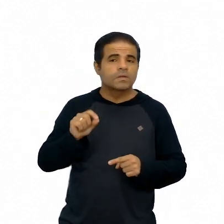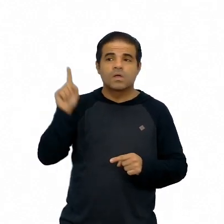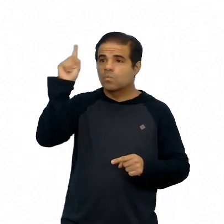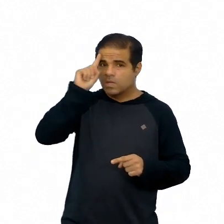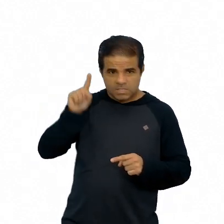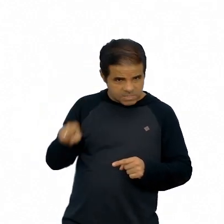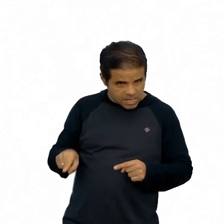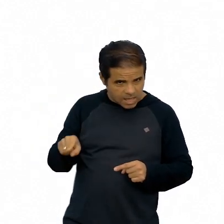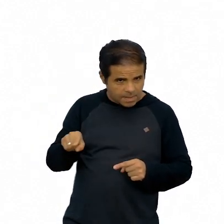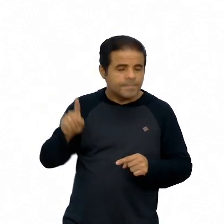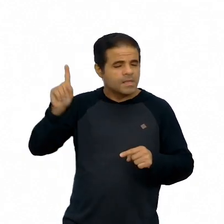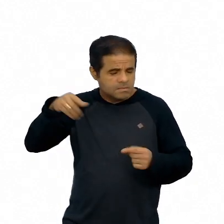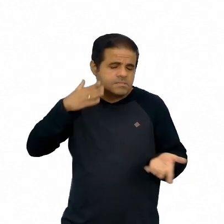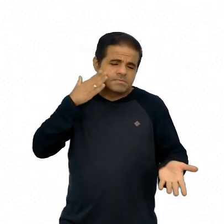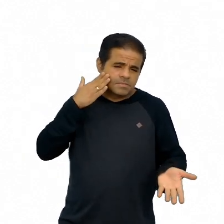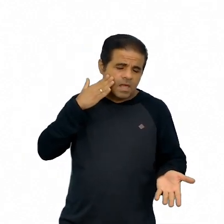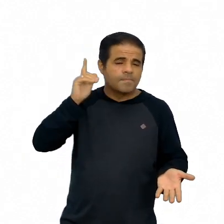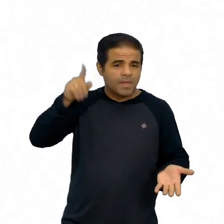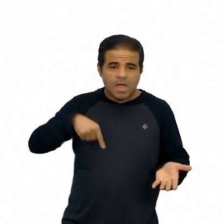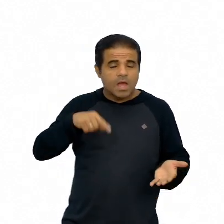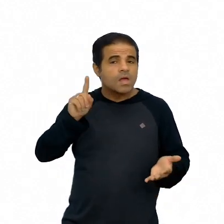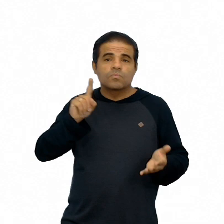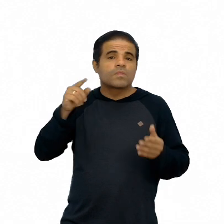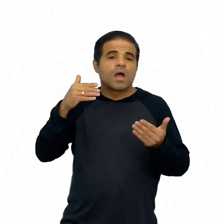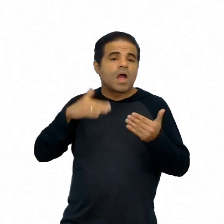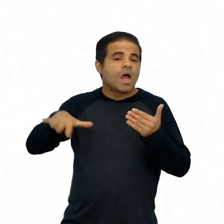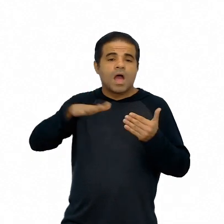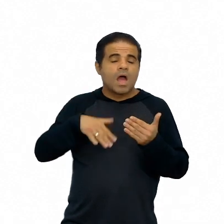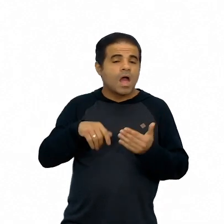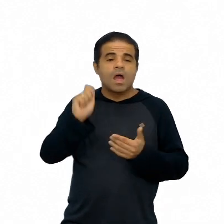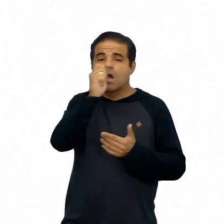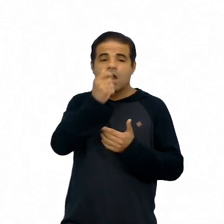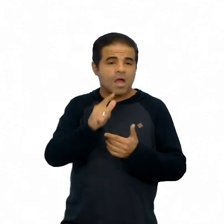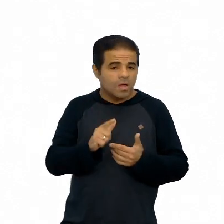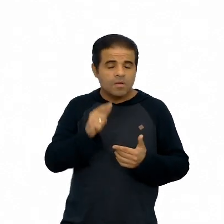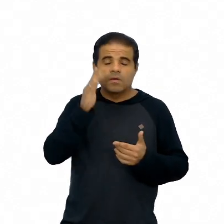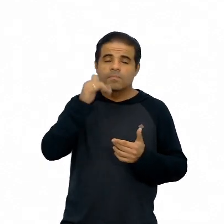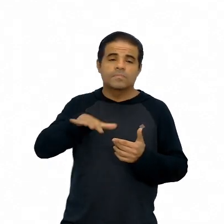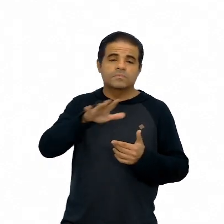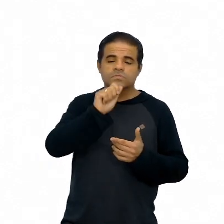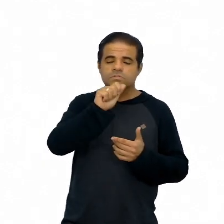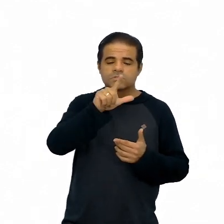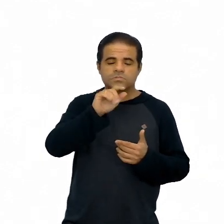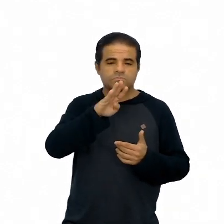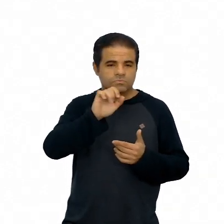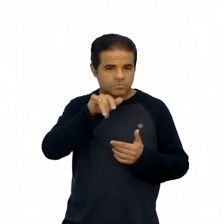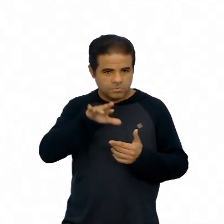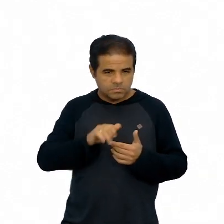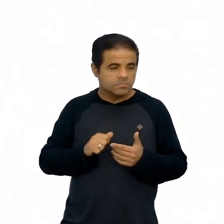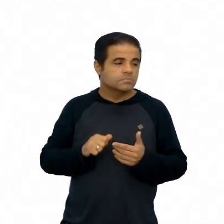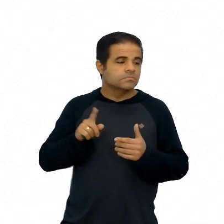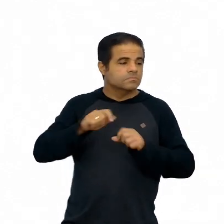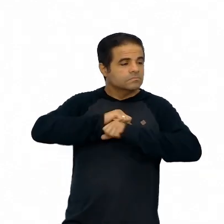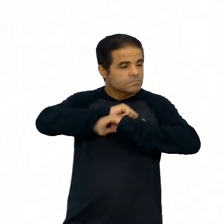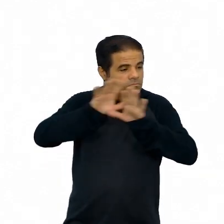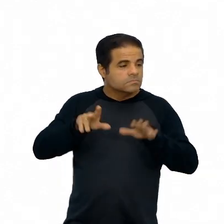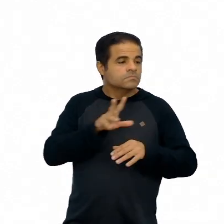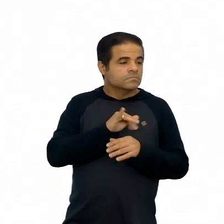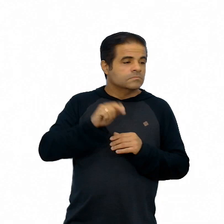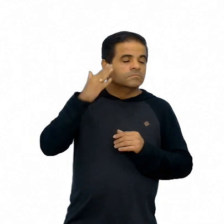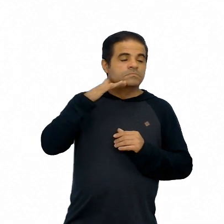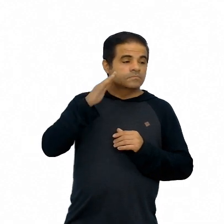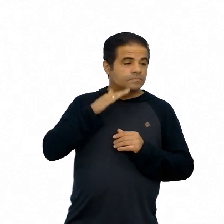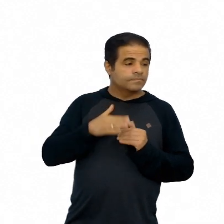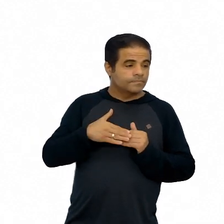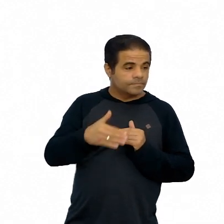não sabe resolver geometria, ele não sabe nem a parte de álgebra ainda. Talvez a parte de álgebra ficando mais claro, ele vai conseguir